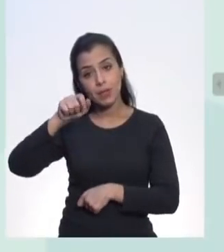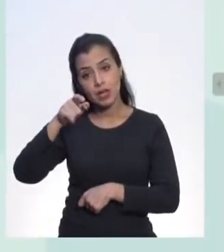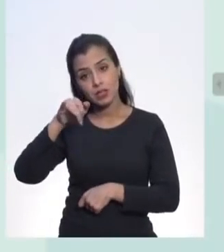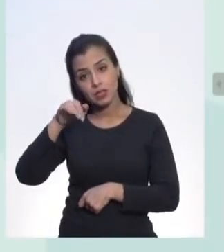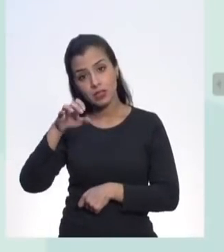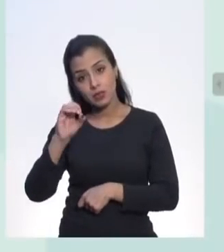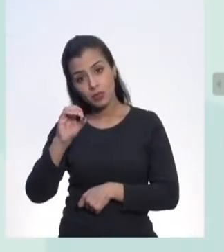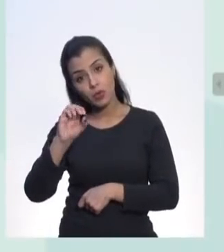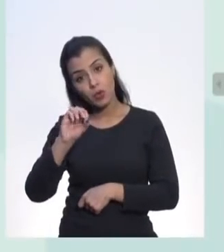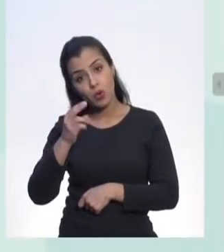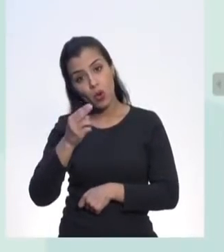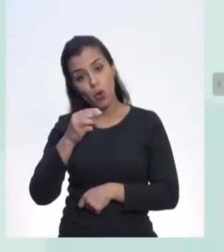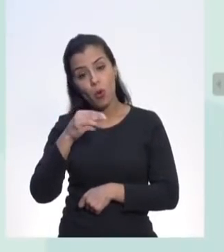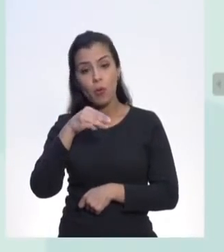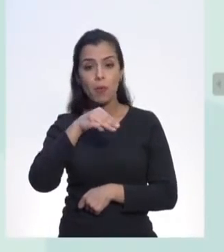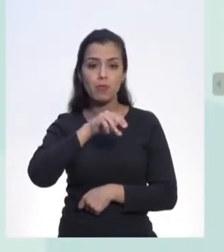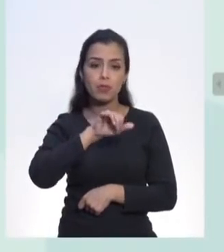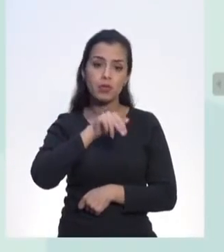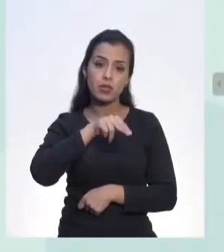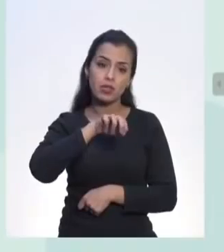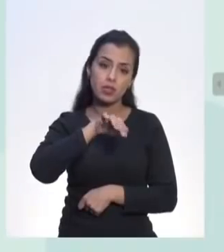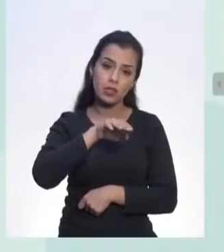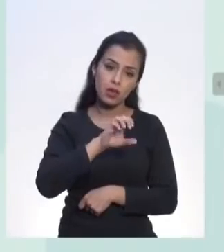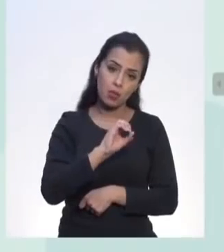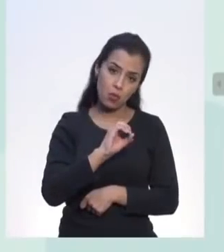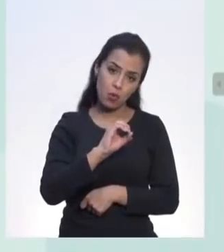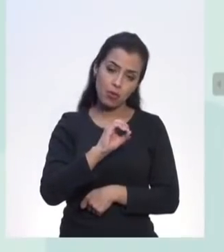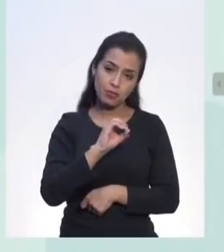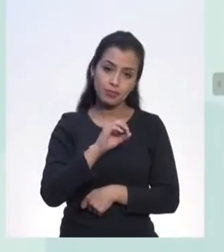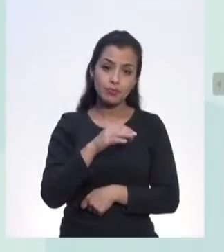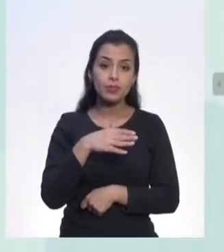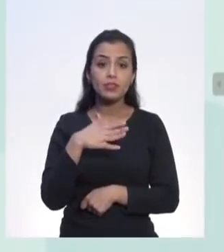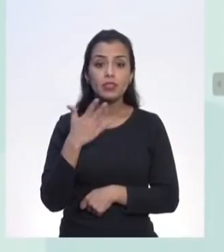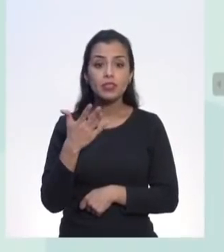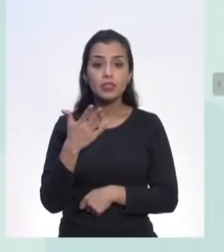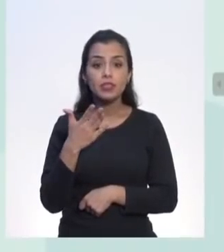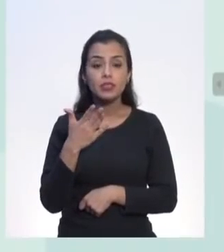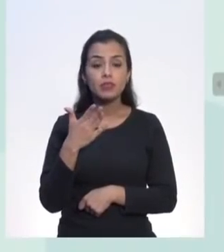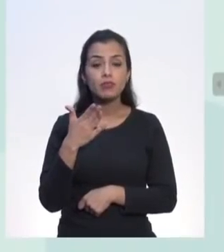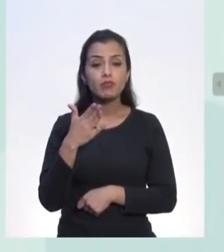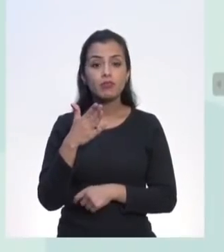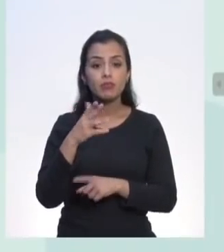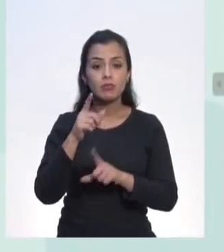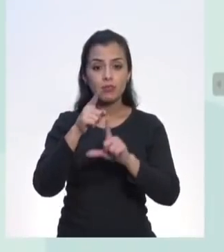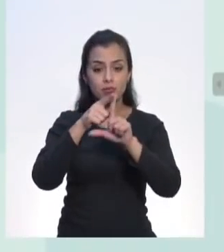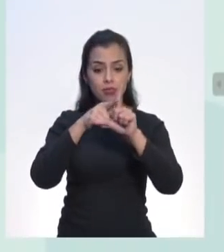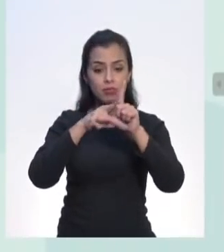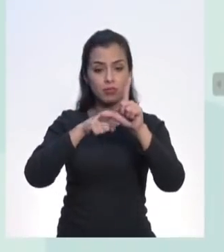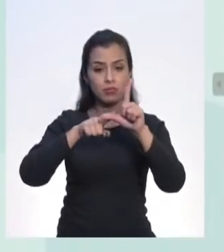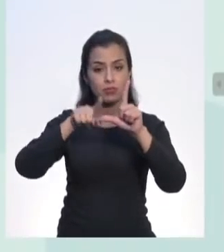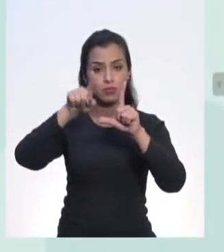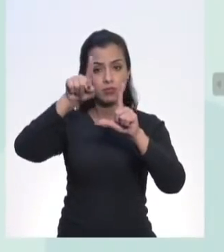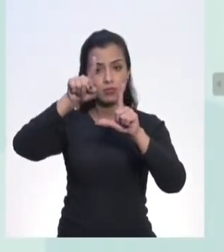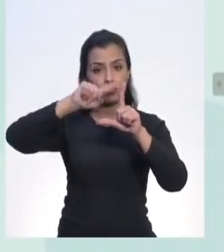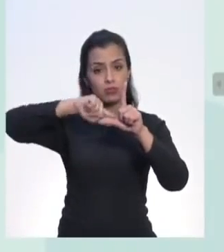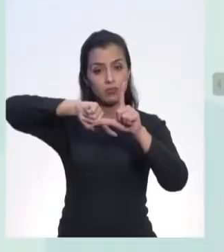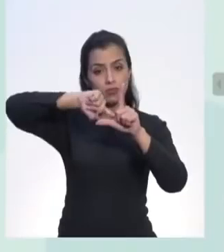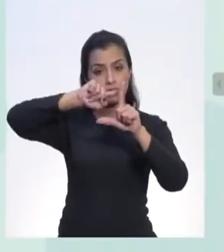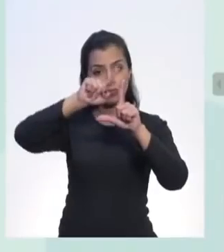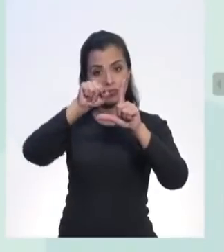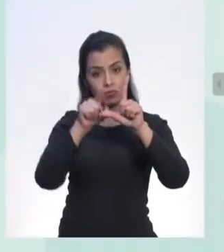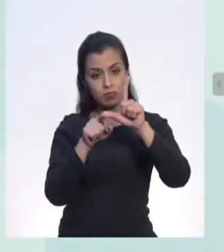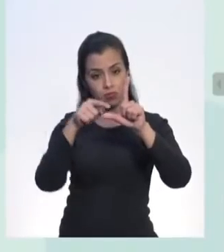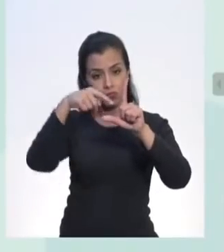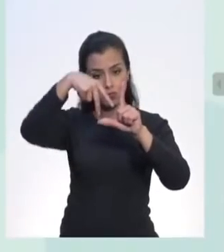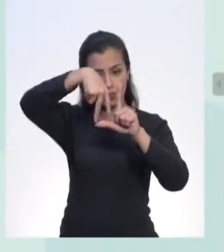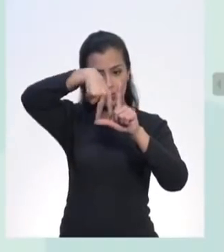eu vou imaginar que meu eixo Y está aqui. E esse ponto aqui, ó, não vai ser o maior valor que vai ser